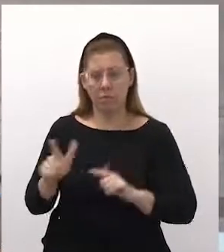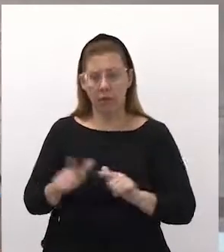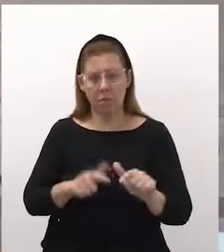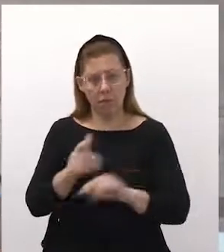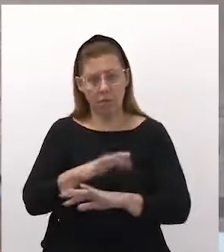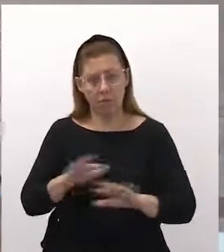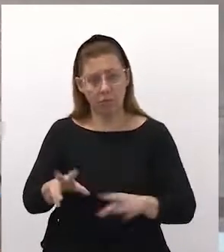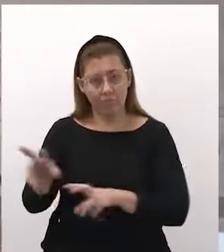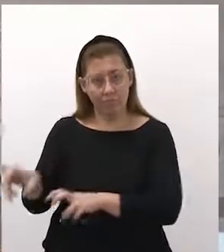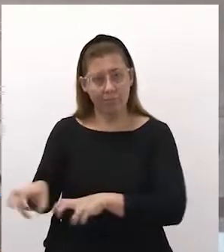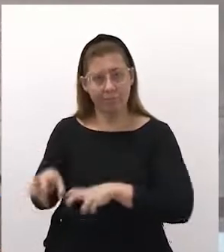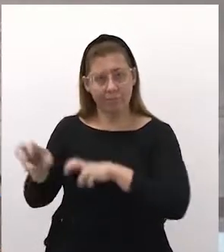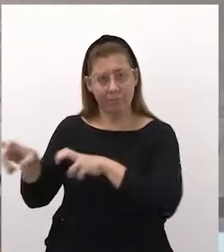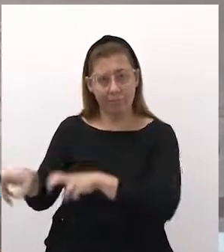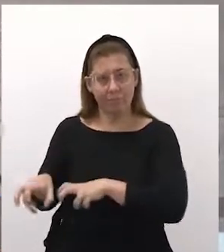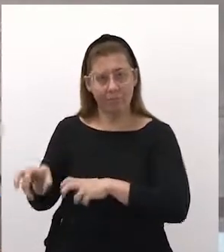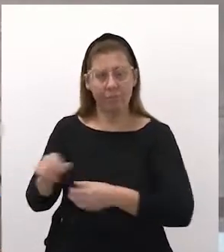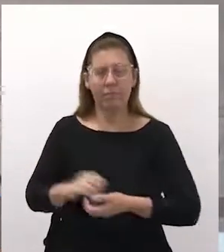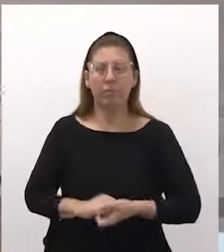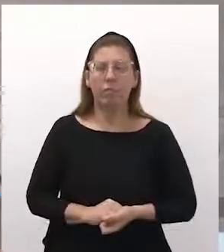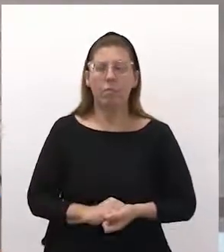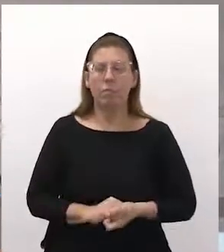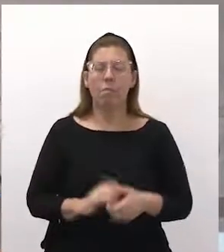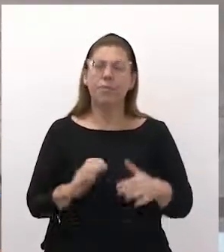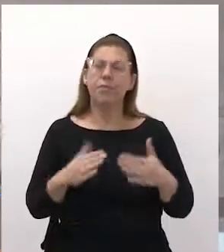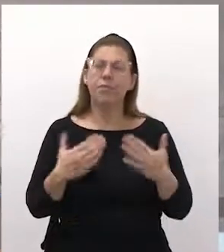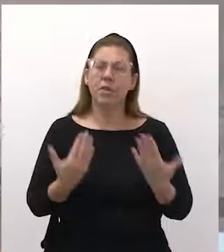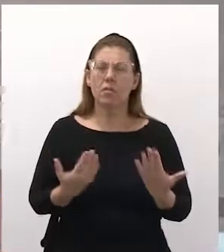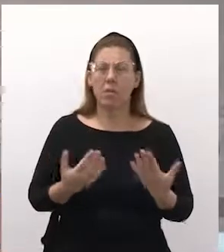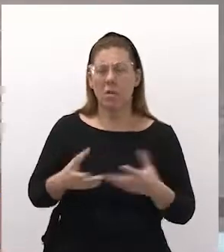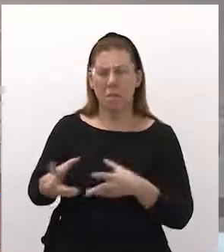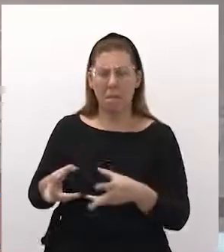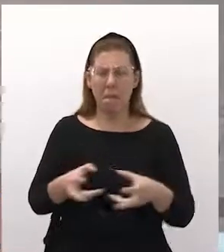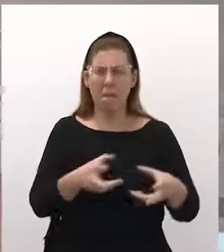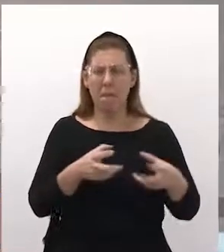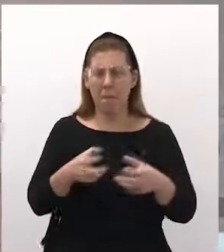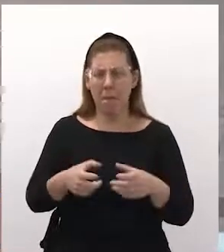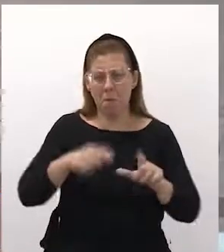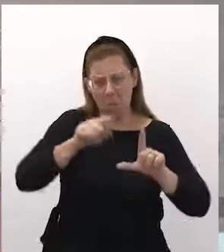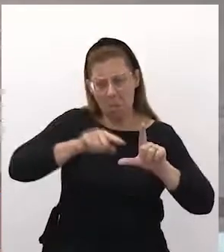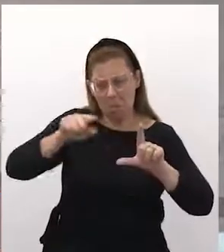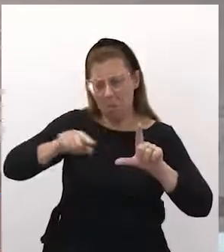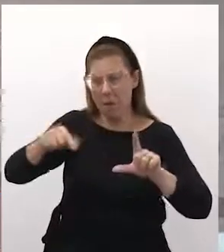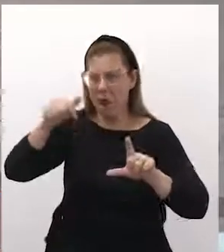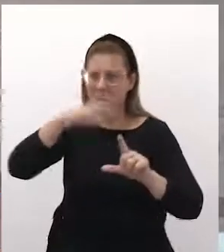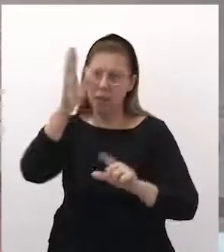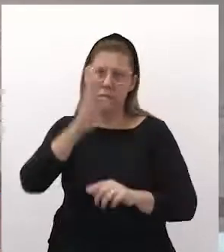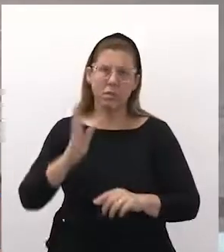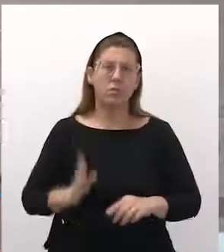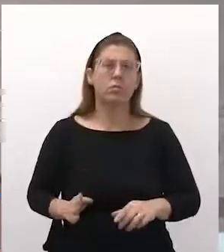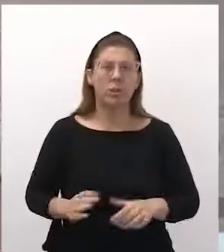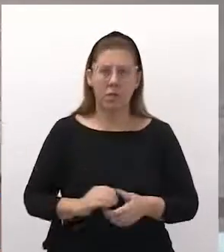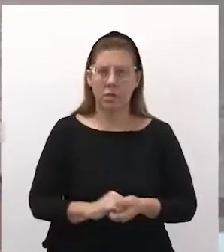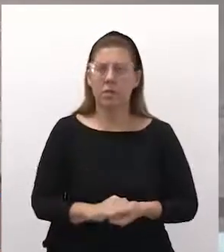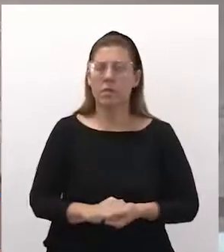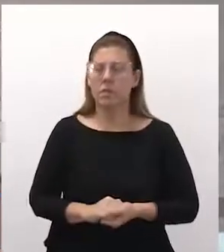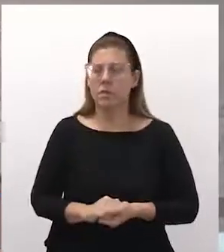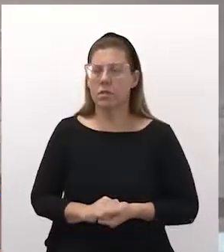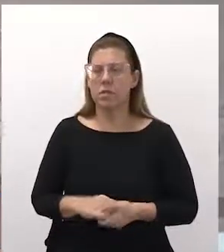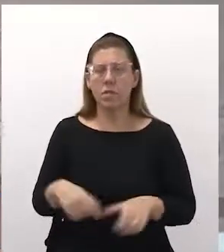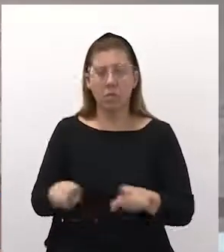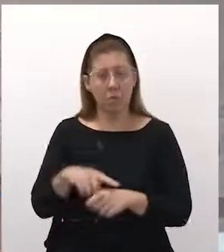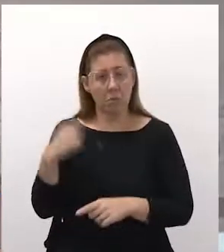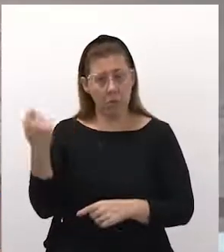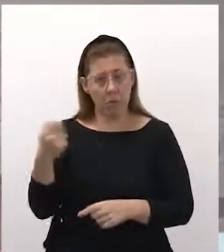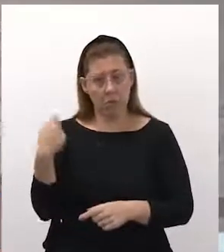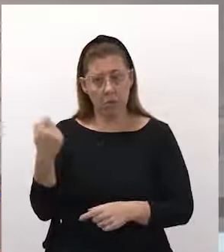infantil rural. Que quando a gente vê a lista TIP, isso no Brasil é algo, e no contexto do Rio Grande do Sul,